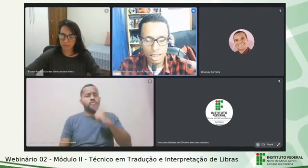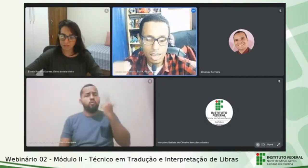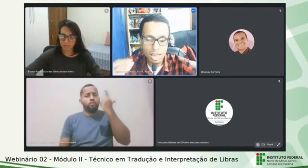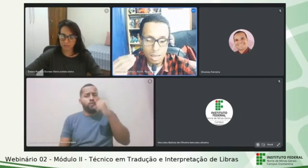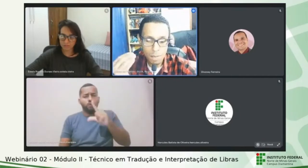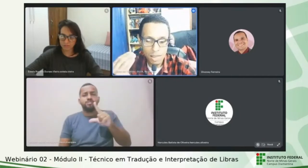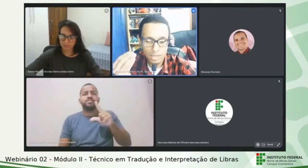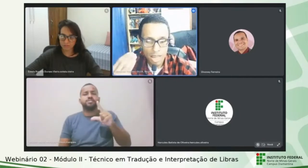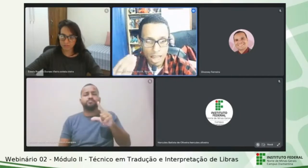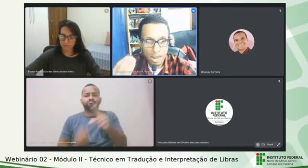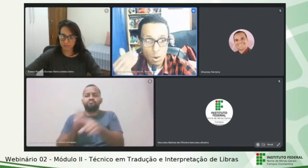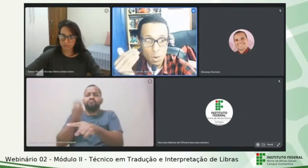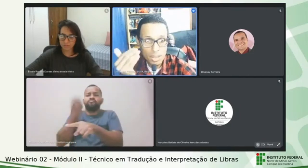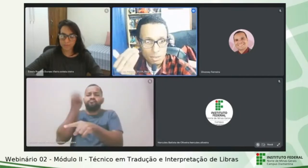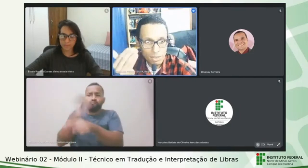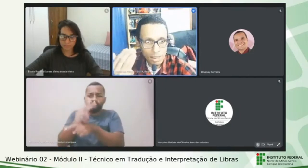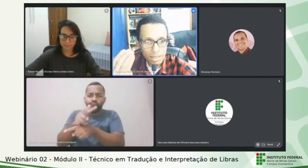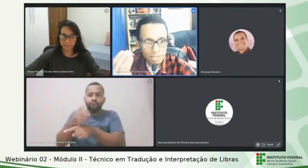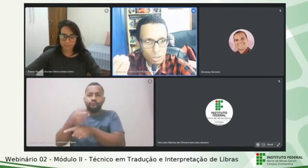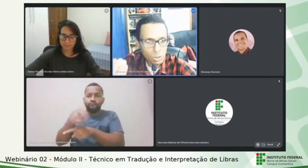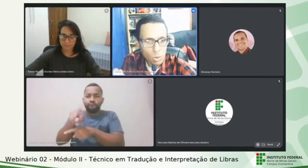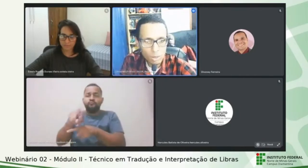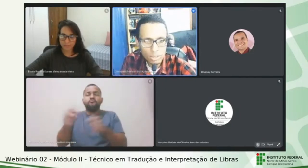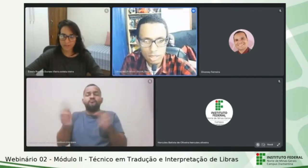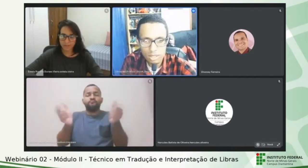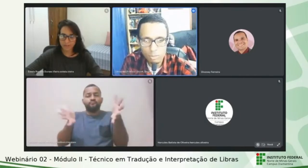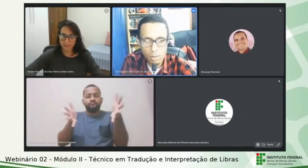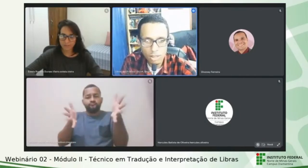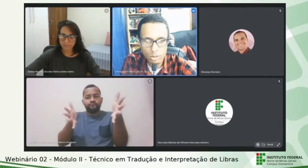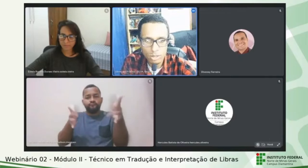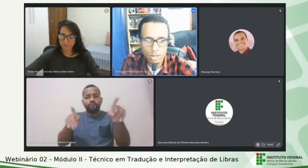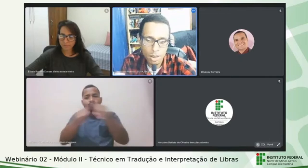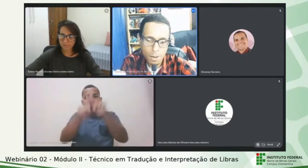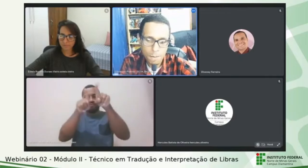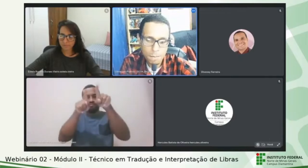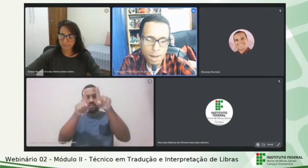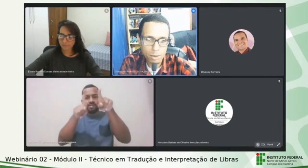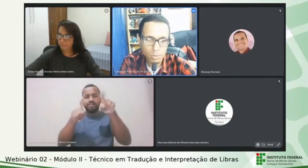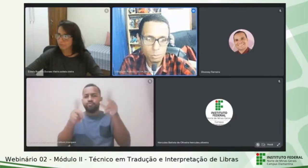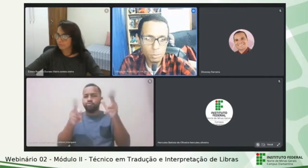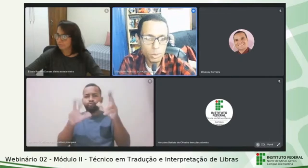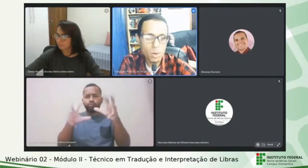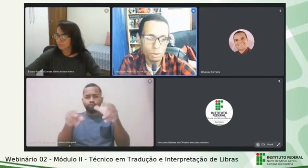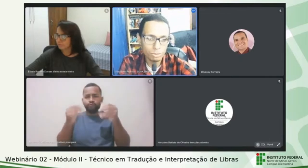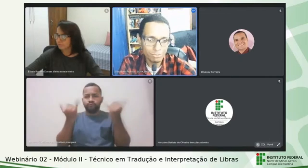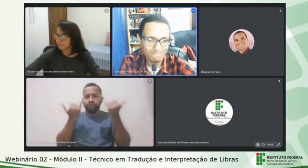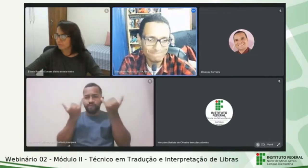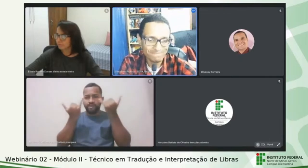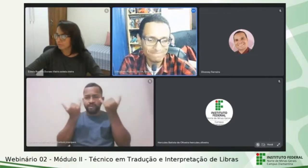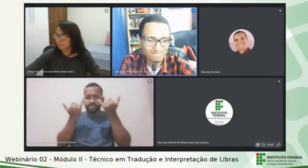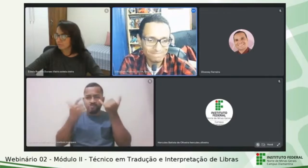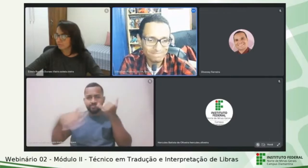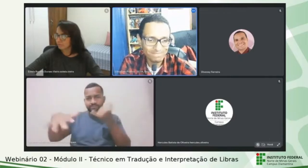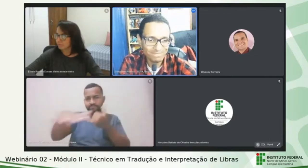lá e passar com equivalência todas as informações para o meu público-alvo.